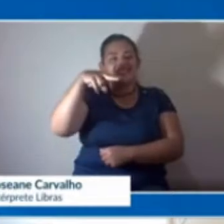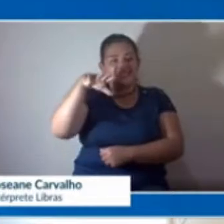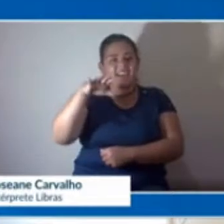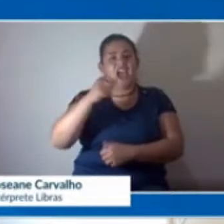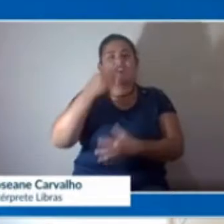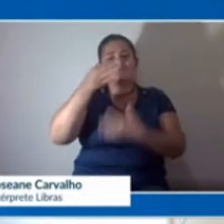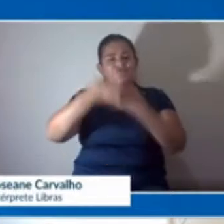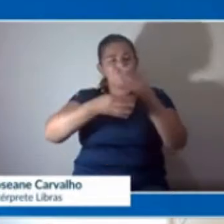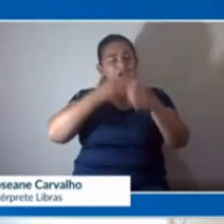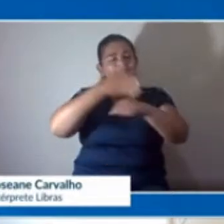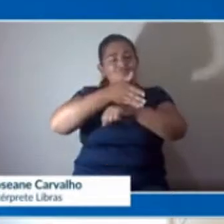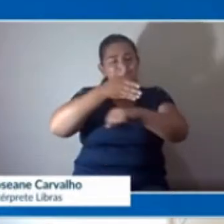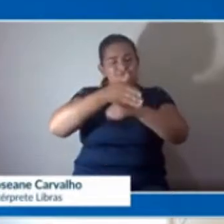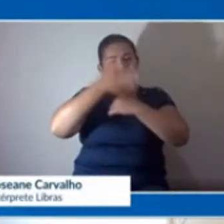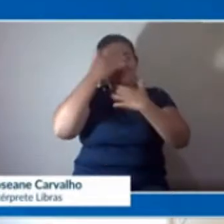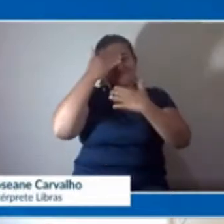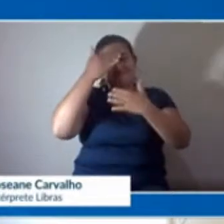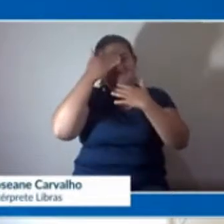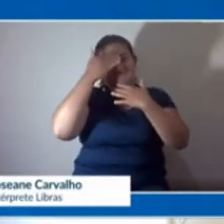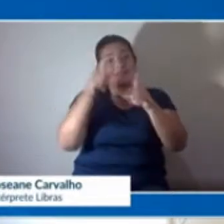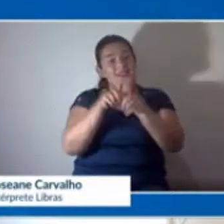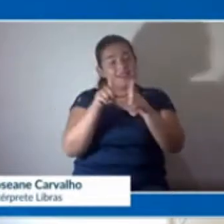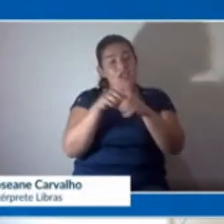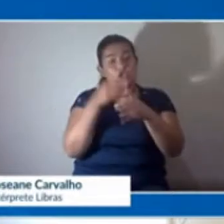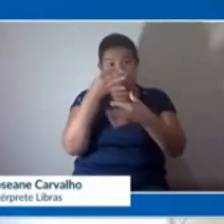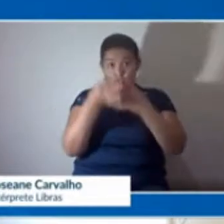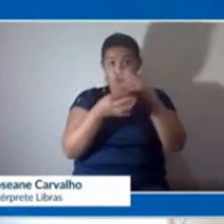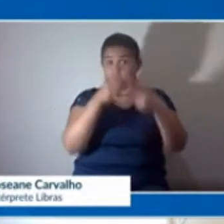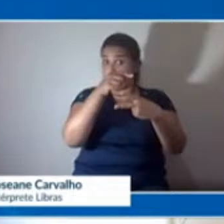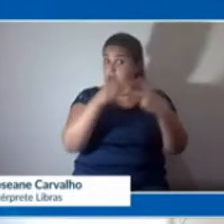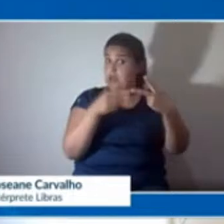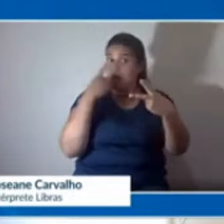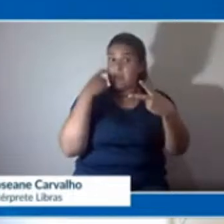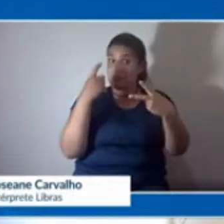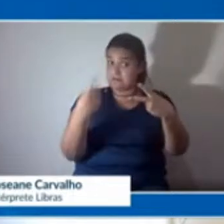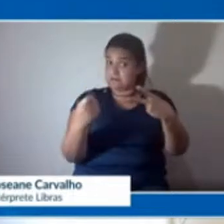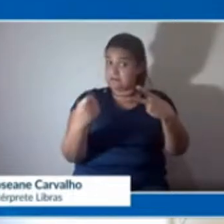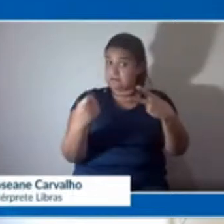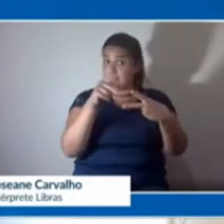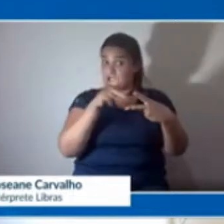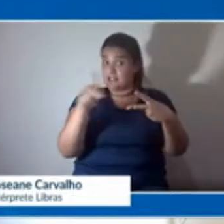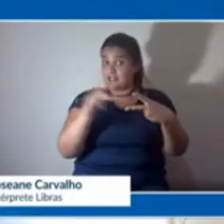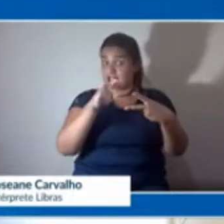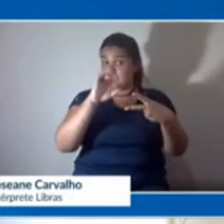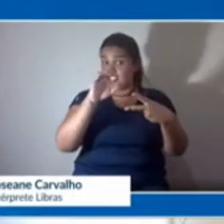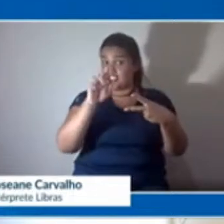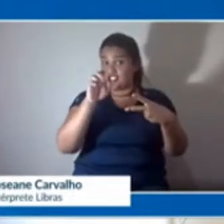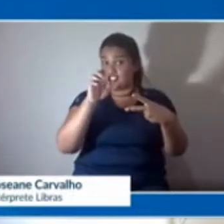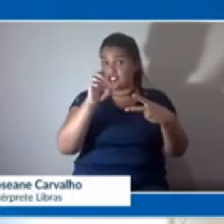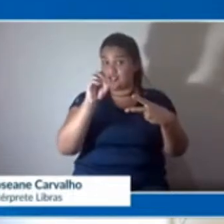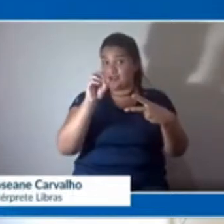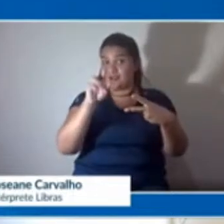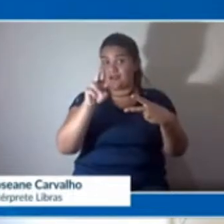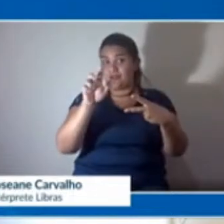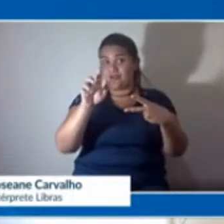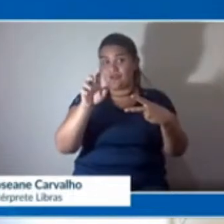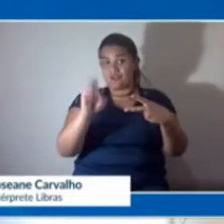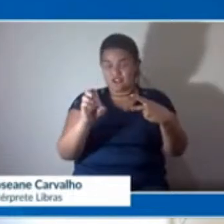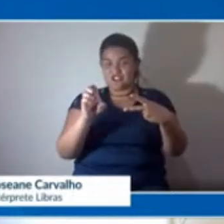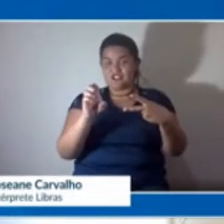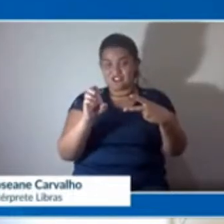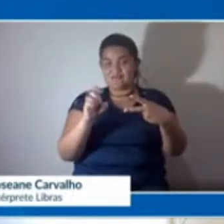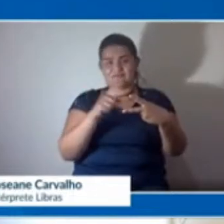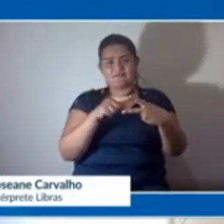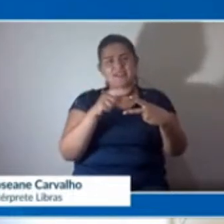pelo YouTube, e vou ler duas considerações bem interessantes. Uma da professora Georgia Sinara, também realizadora, né? Que ela diz